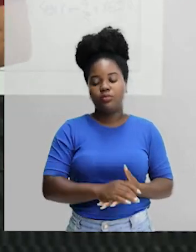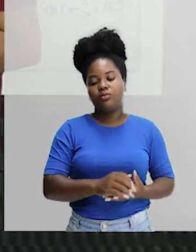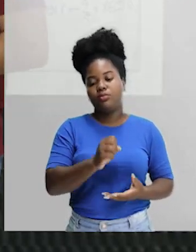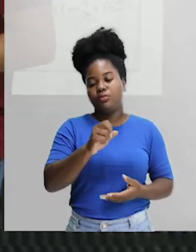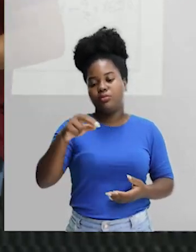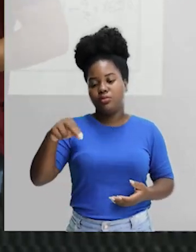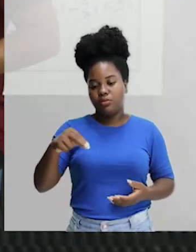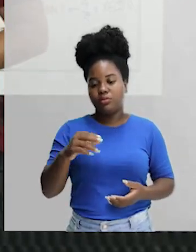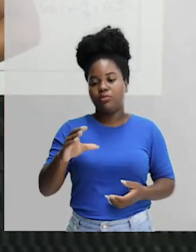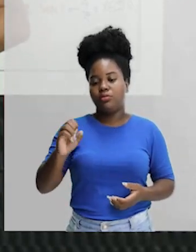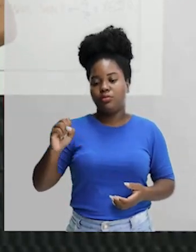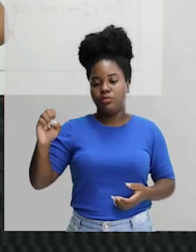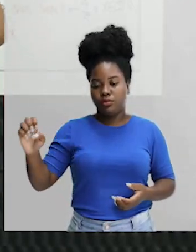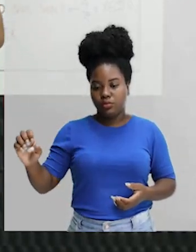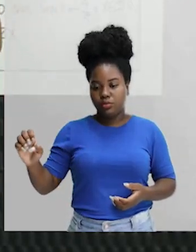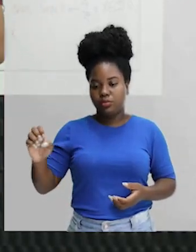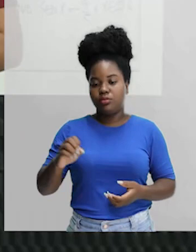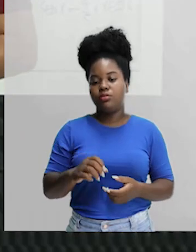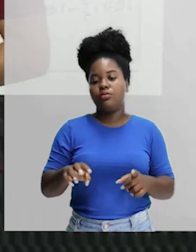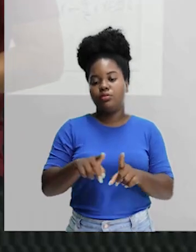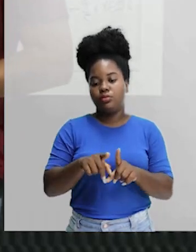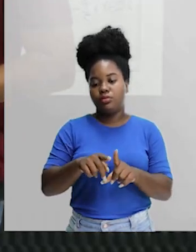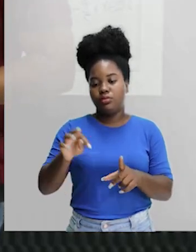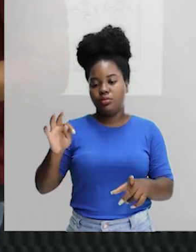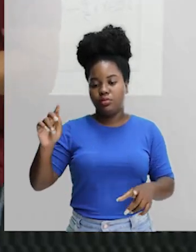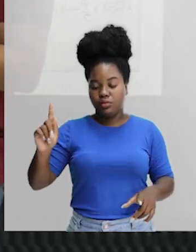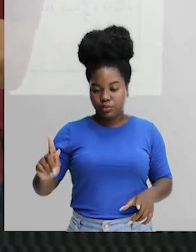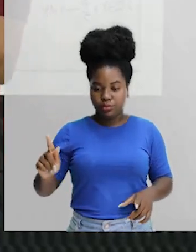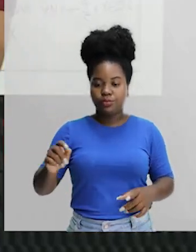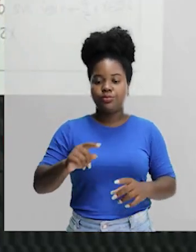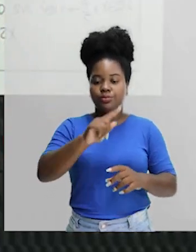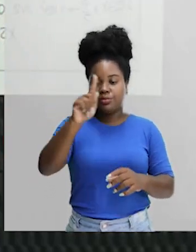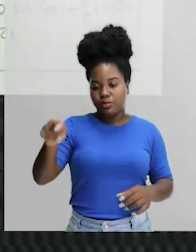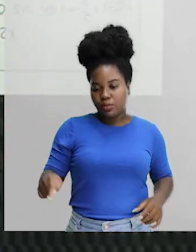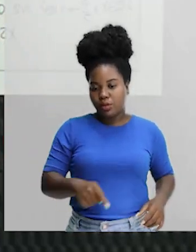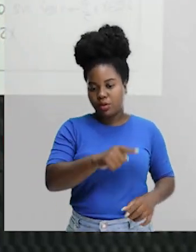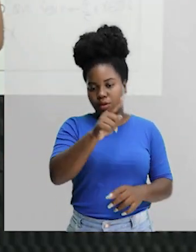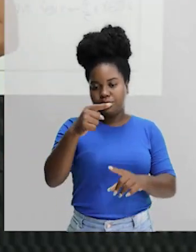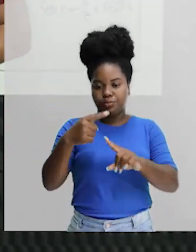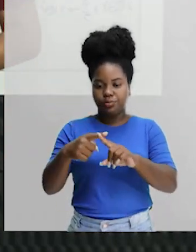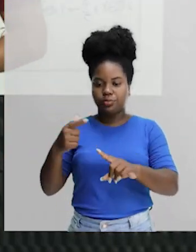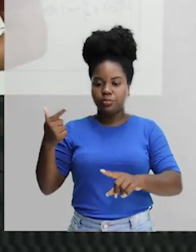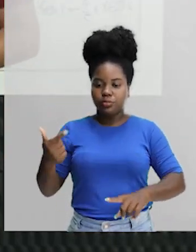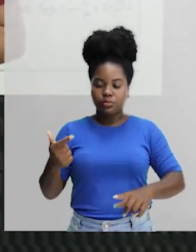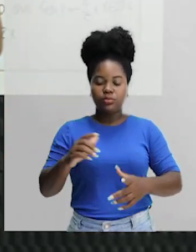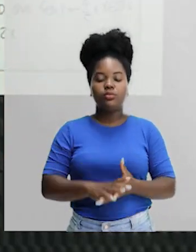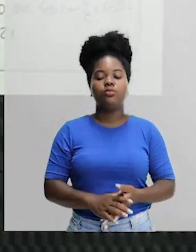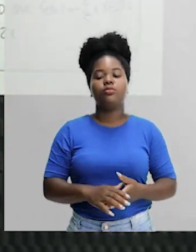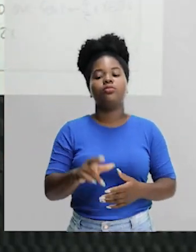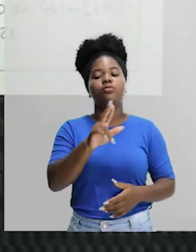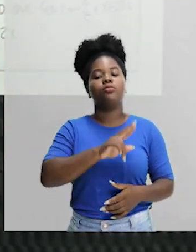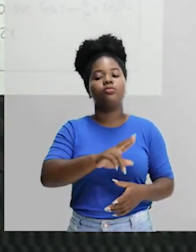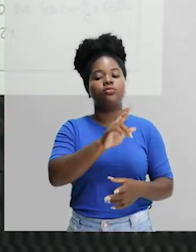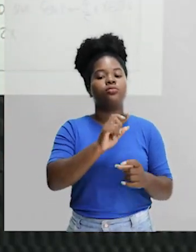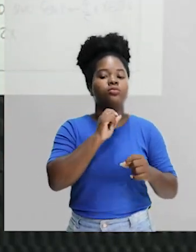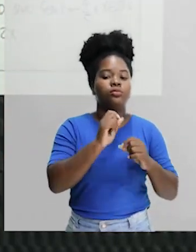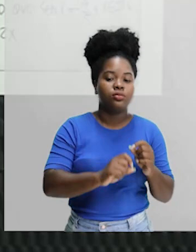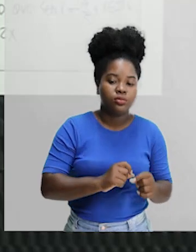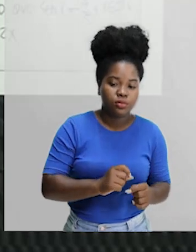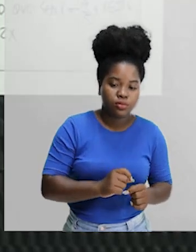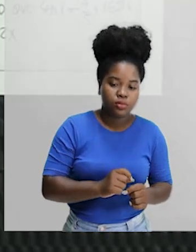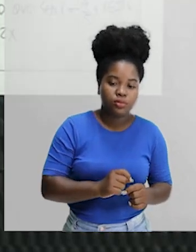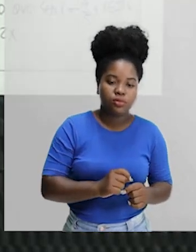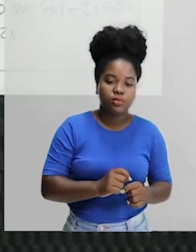seno, o cosseno e a tangente, principalmente dos arcos duplos. Para isso, turma, a gente vai usar a fórmula da